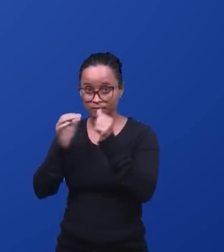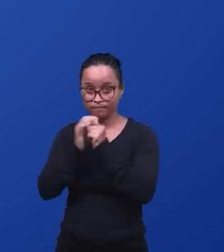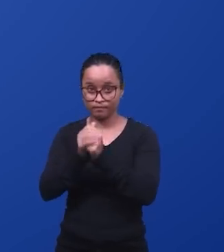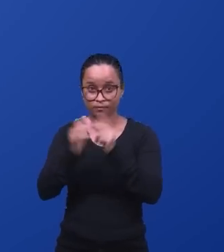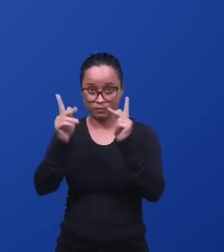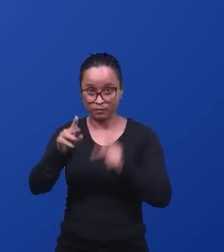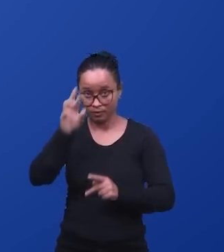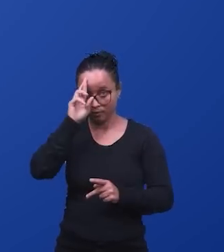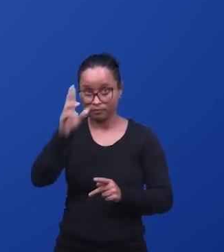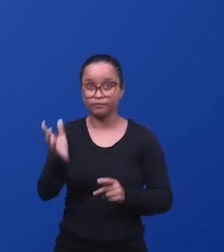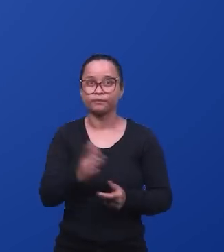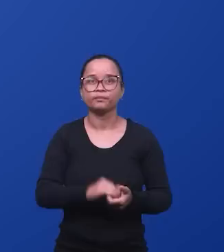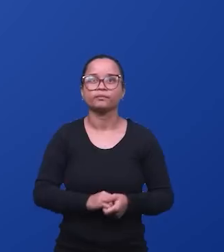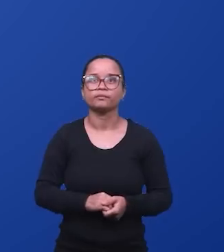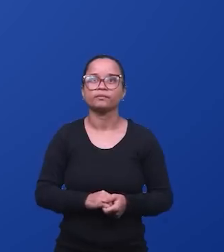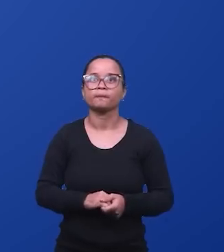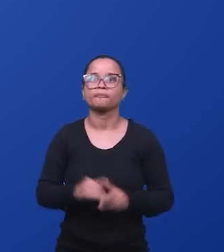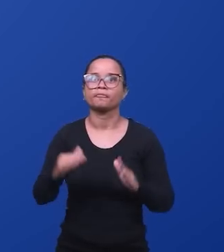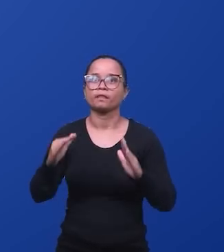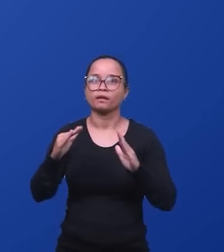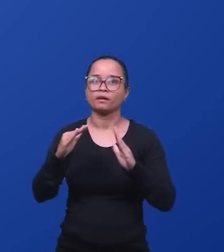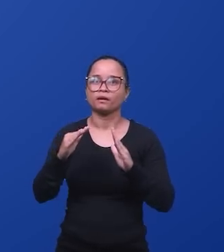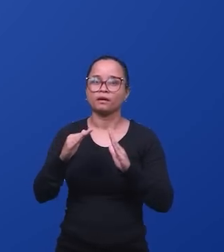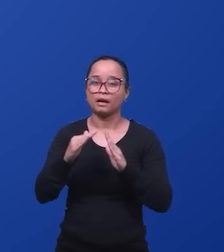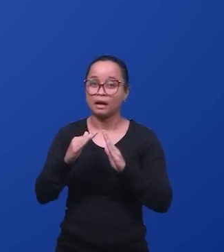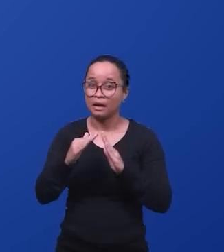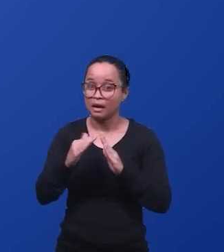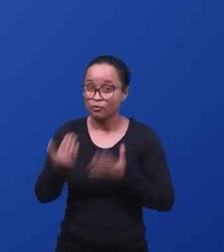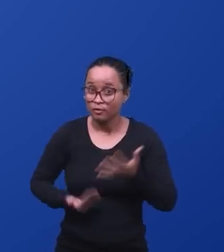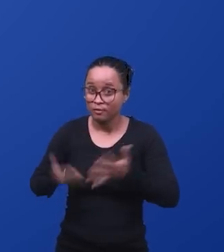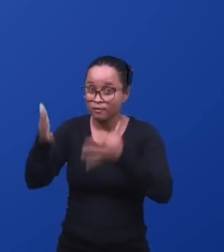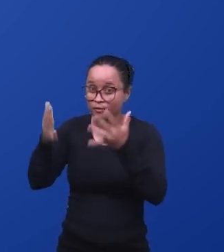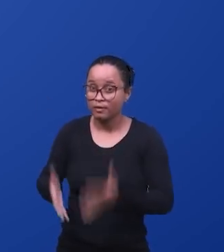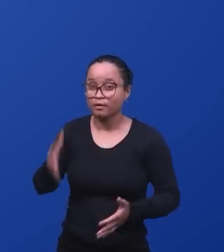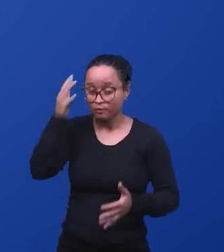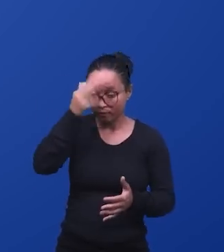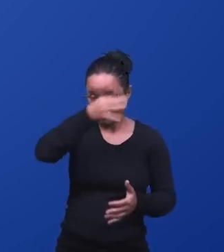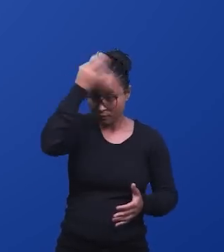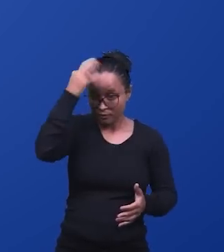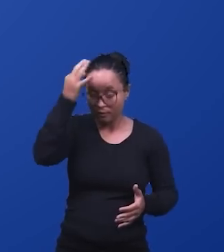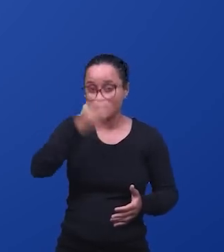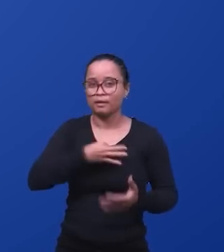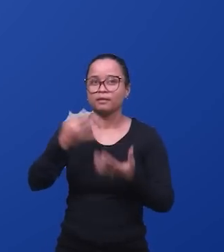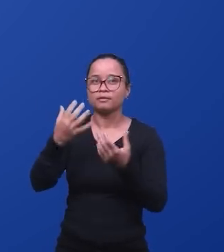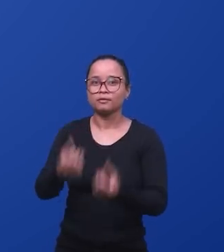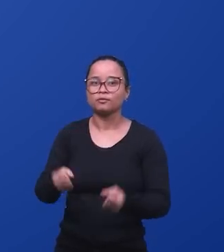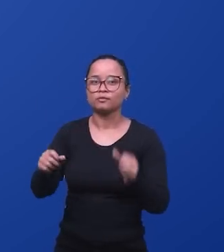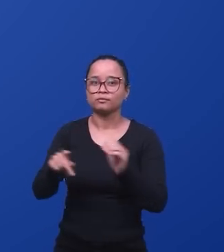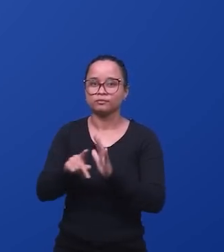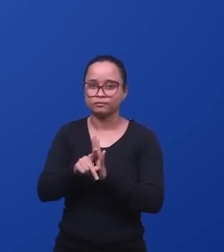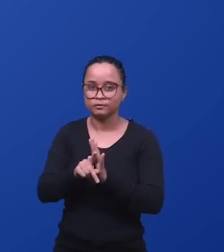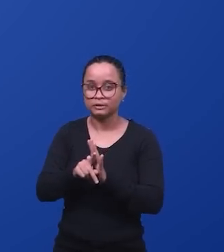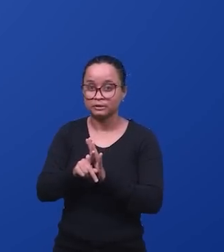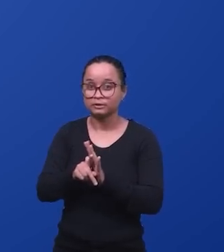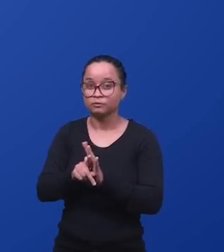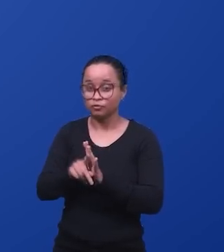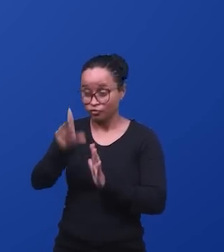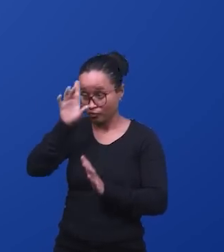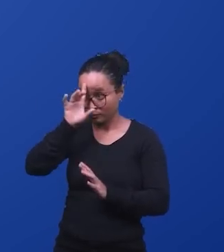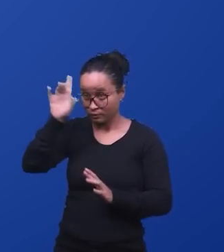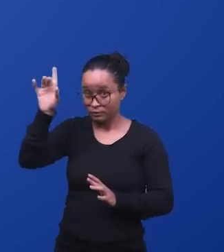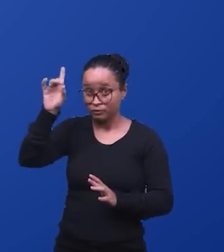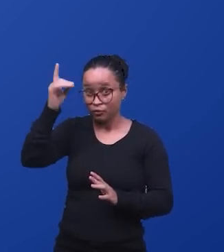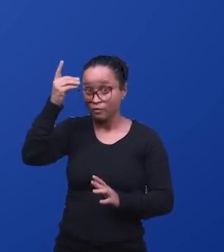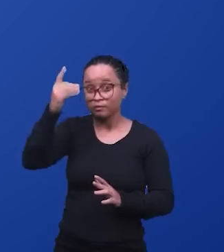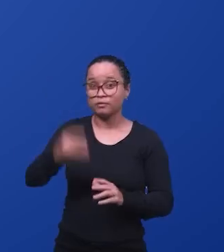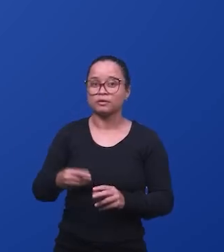A todos a paz do Senhor. A igreja fiel, cheia do Espírito Santo, aceitou o dom de Deus e bebeu a água que